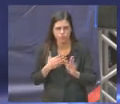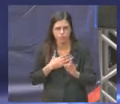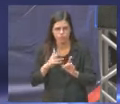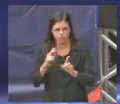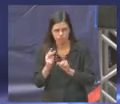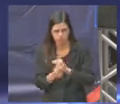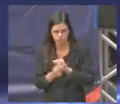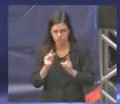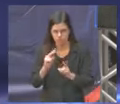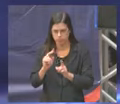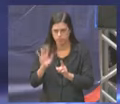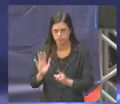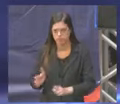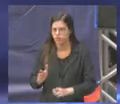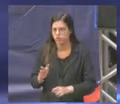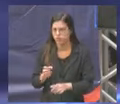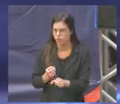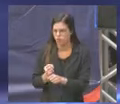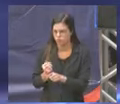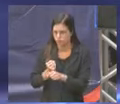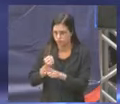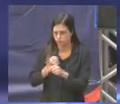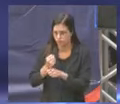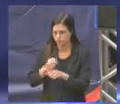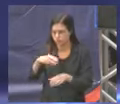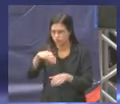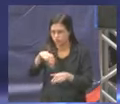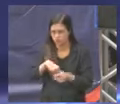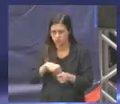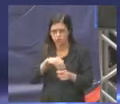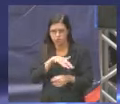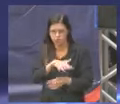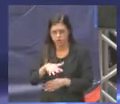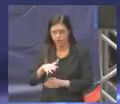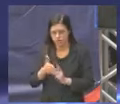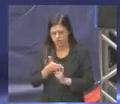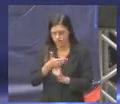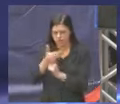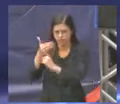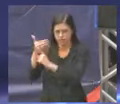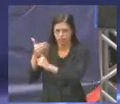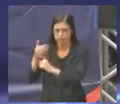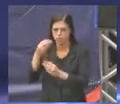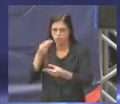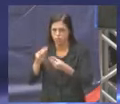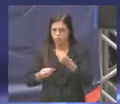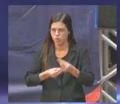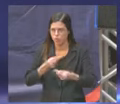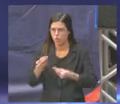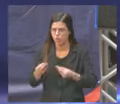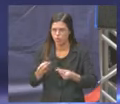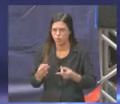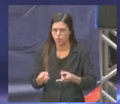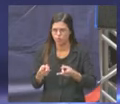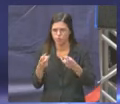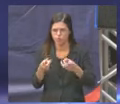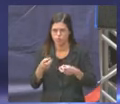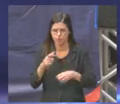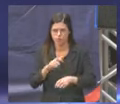De algumas décadas dentro desse mercado de tecnologia e como é que a gente vê esse momento,